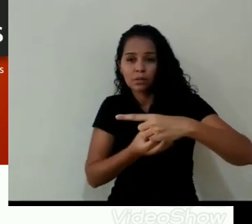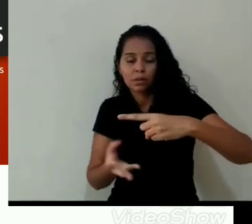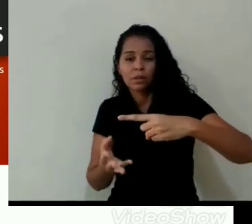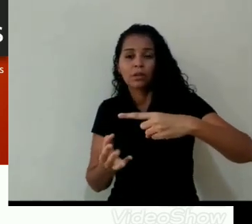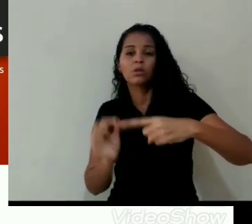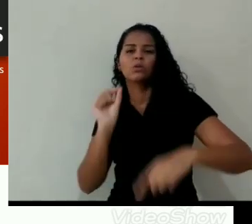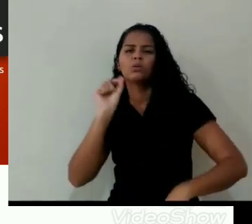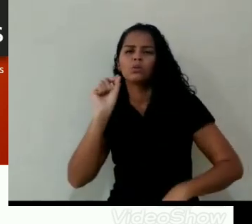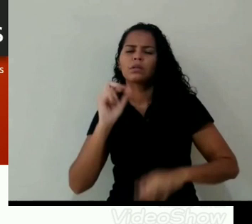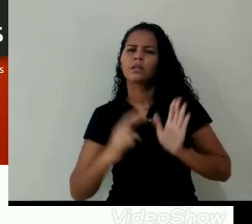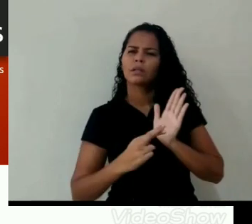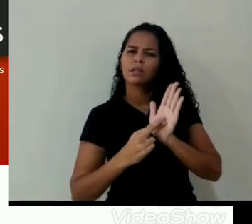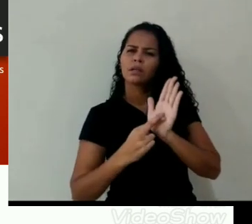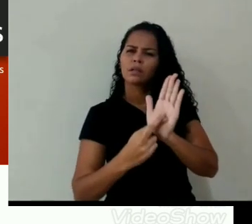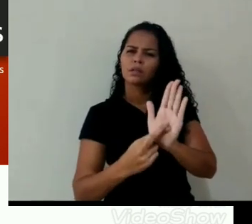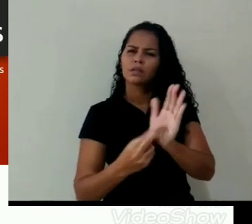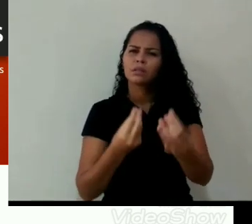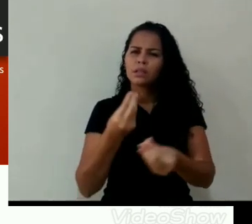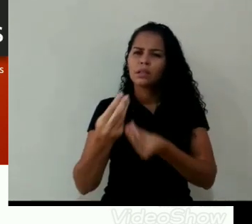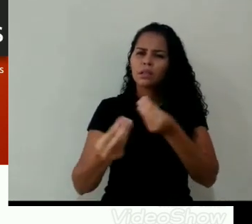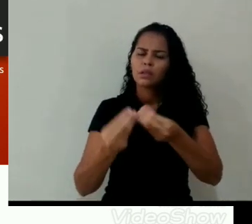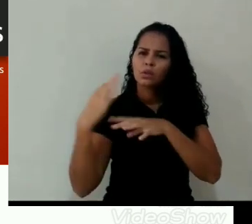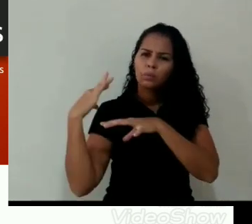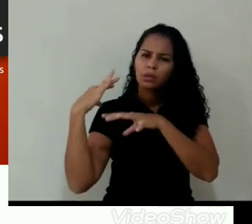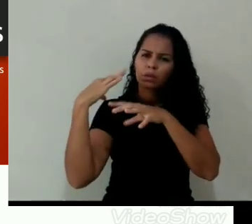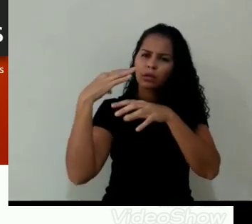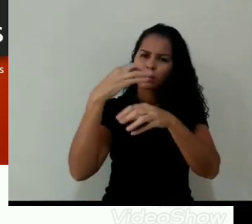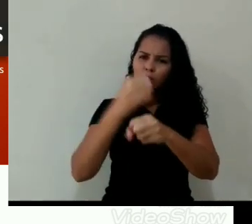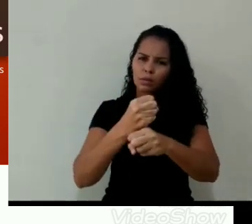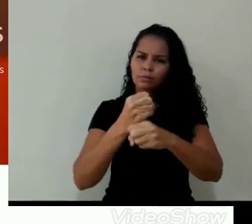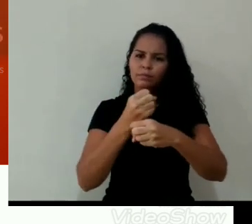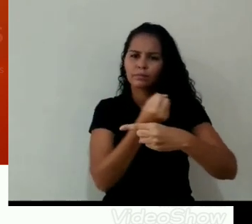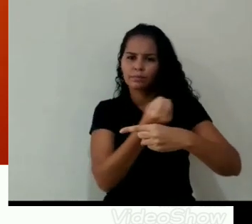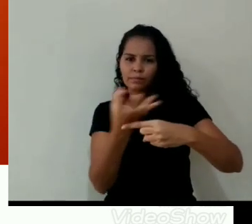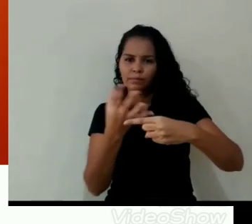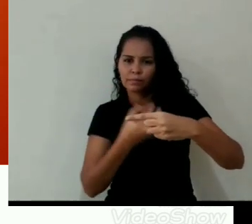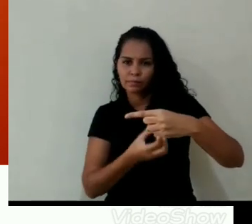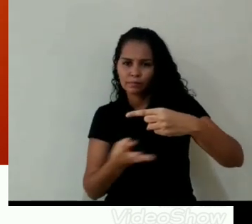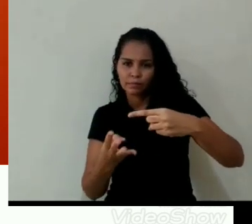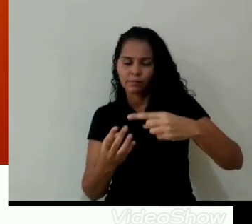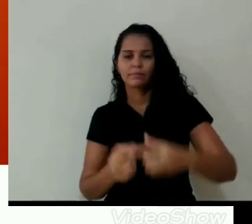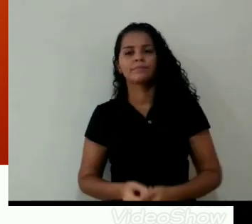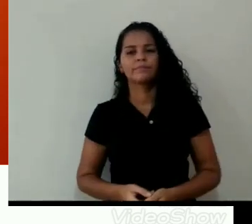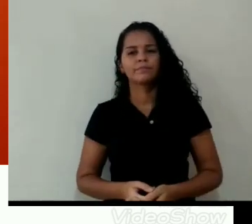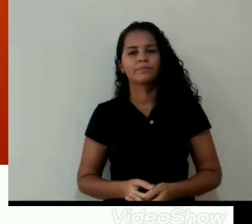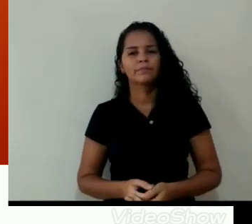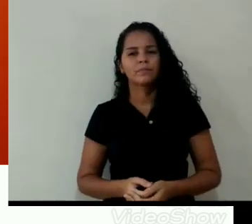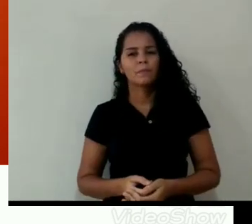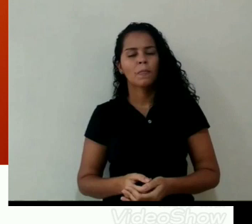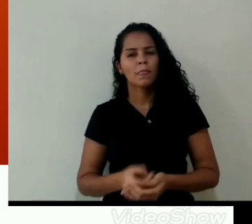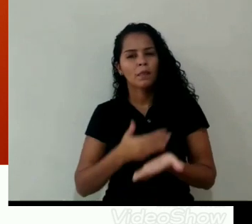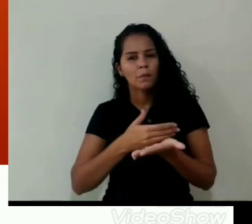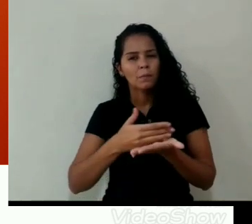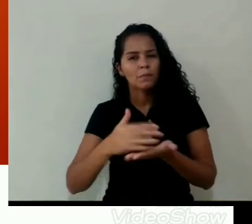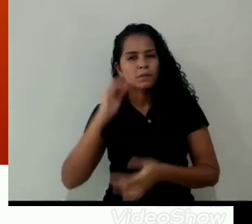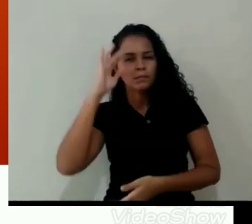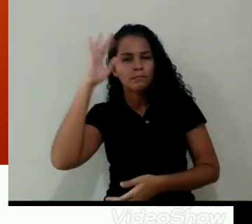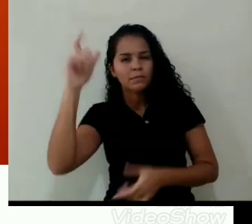fazer conta com as frações, ou seja, como operar com as frações. Vamos começar imaginando uma barra de